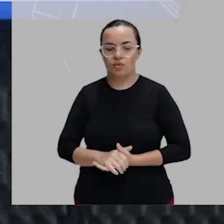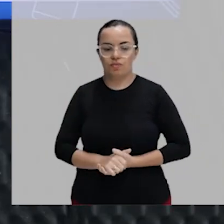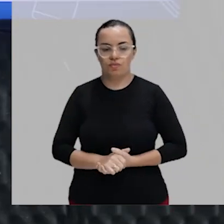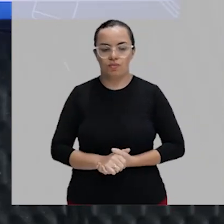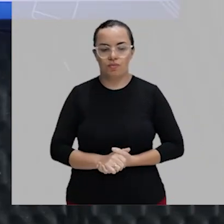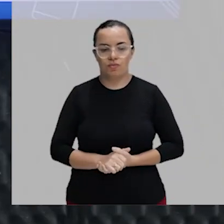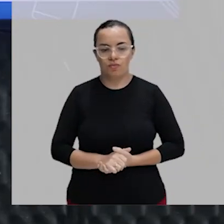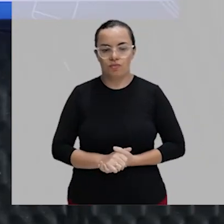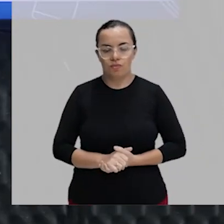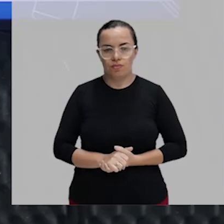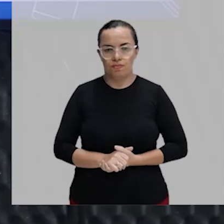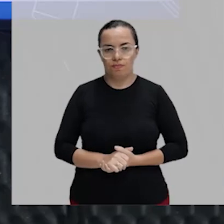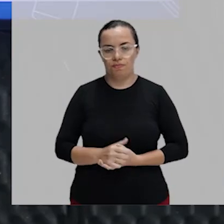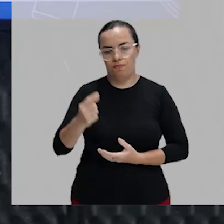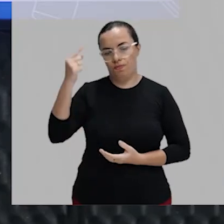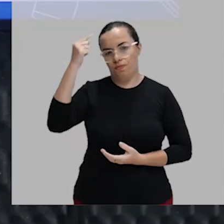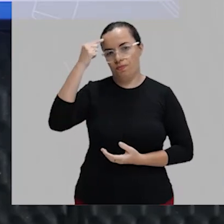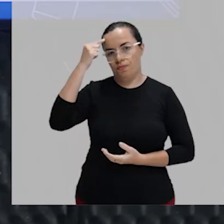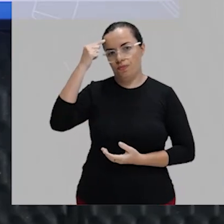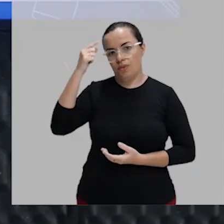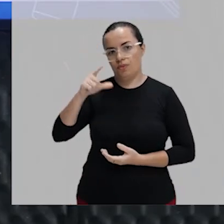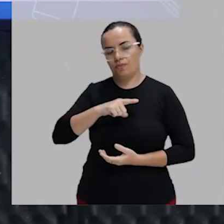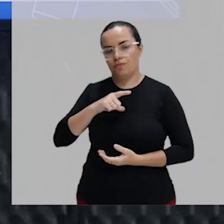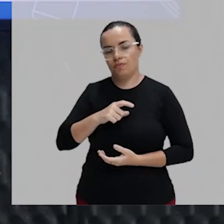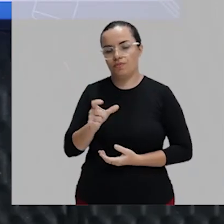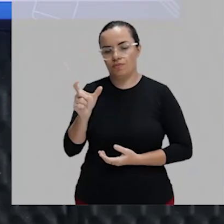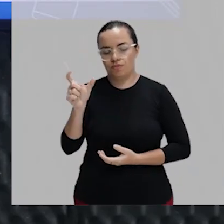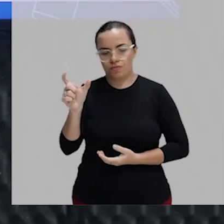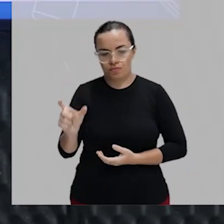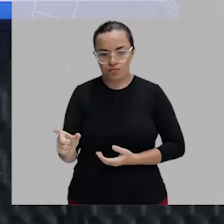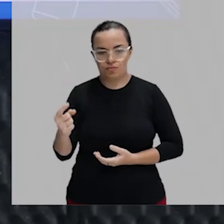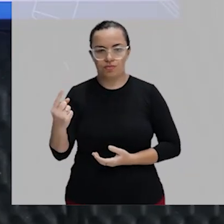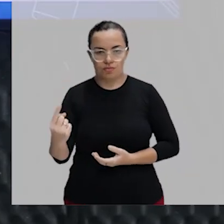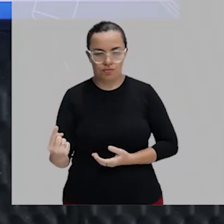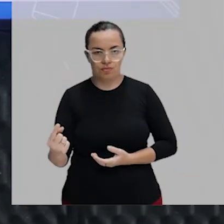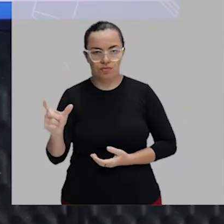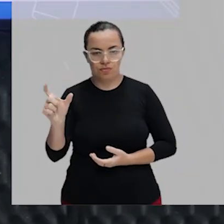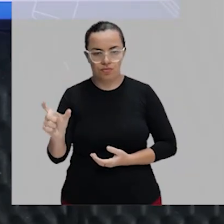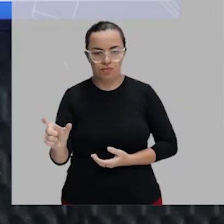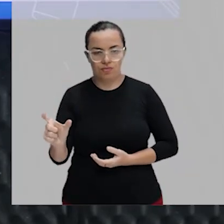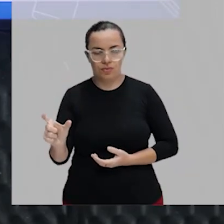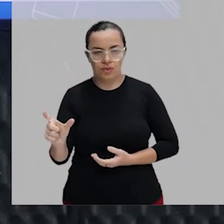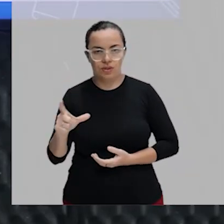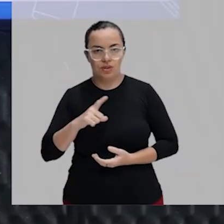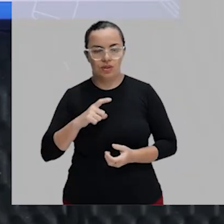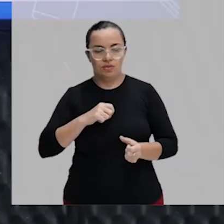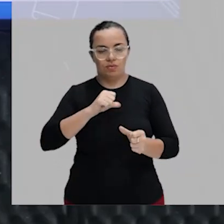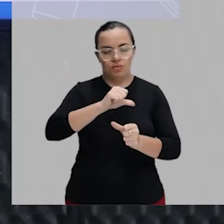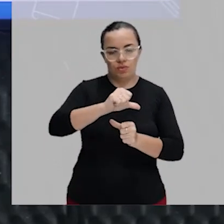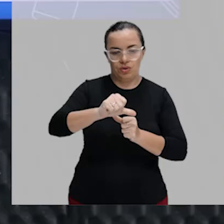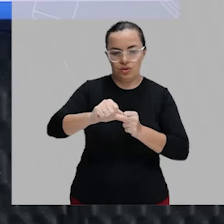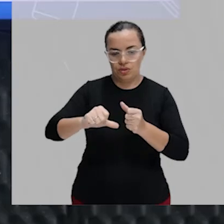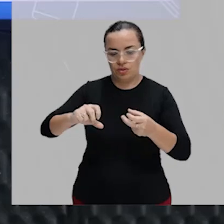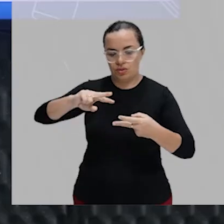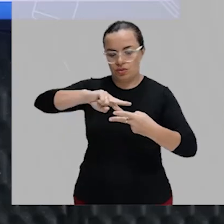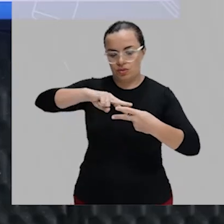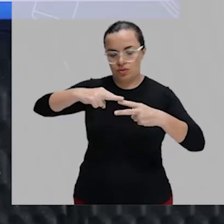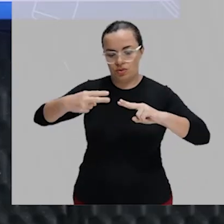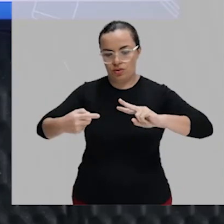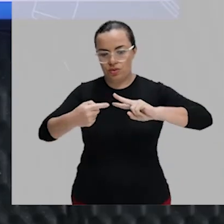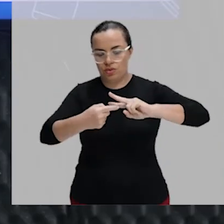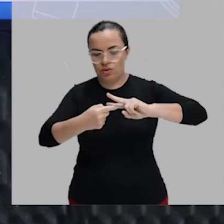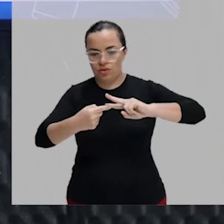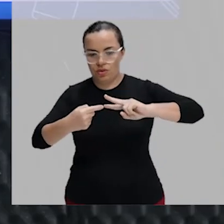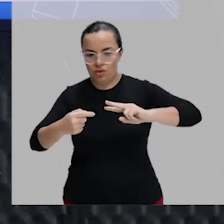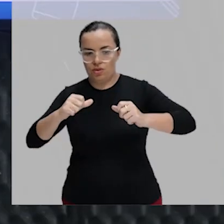né, que sofreu mutação, possua alelos mutantes que levem à perda da função do gene A. Tá?